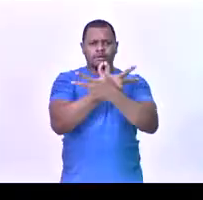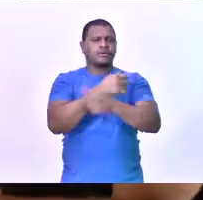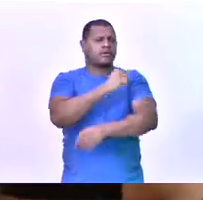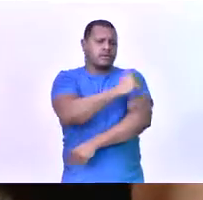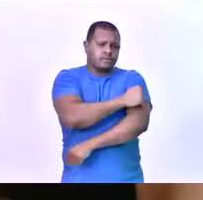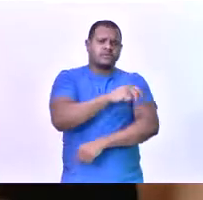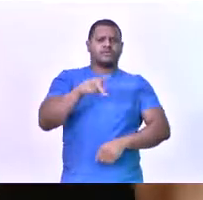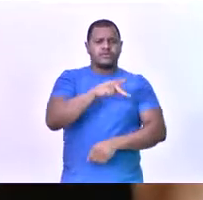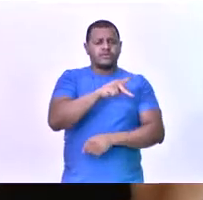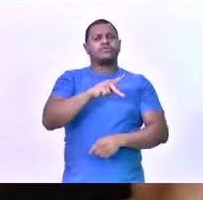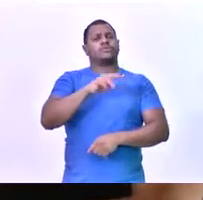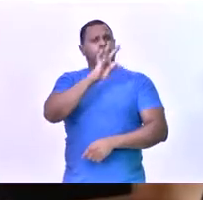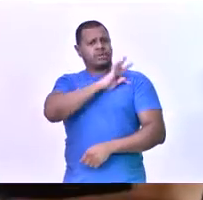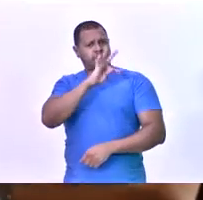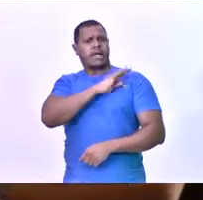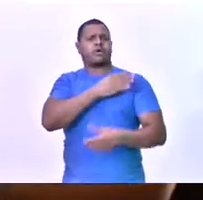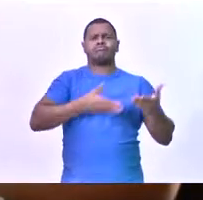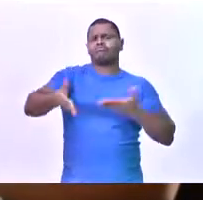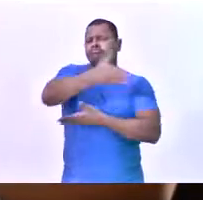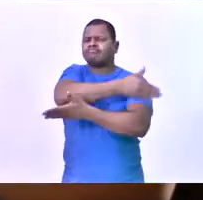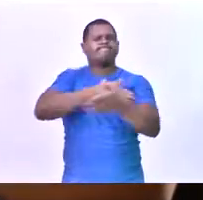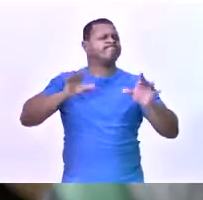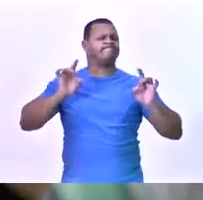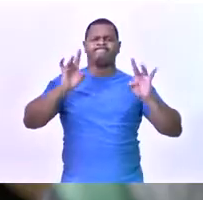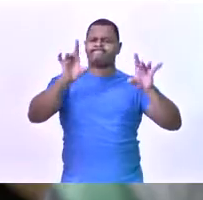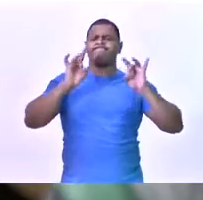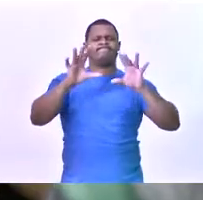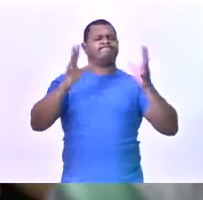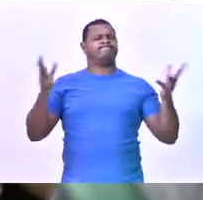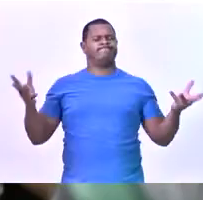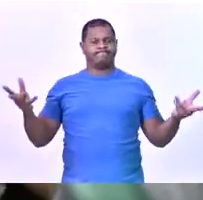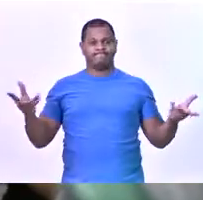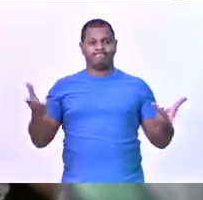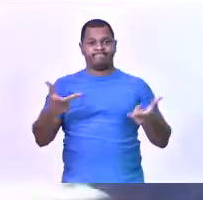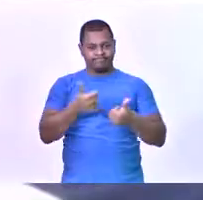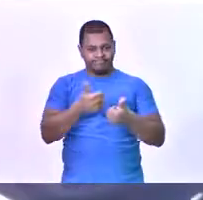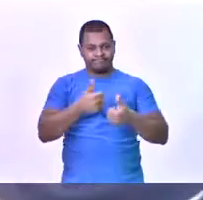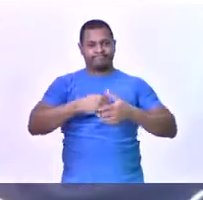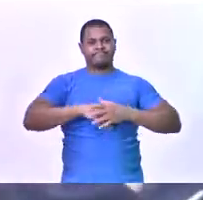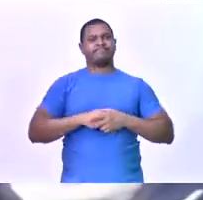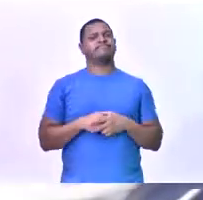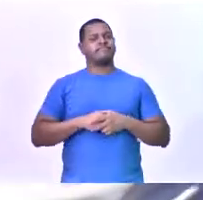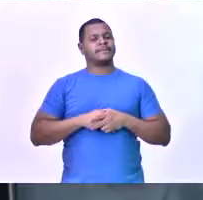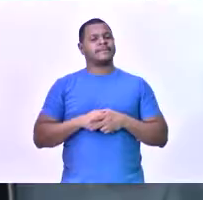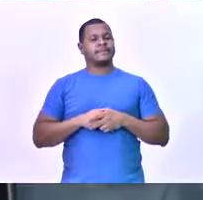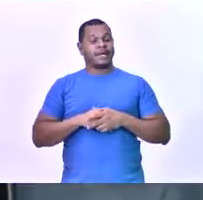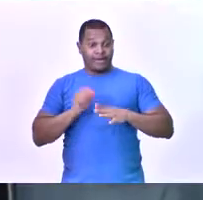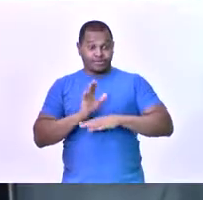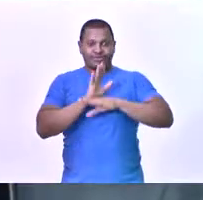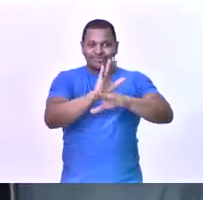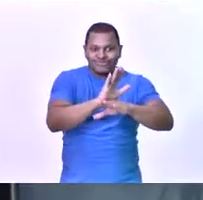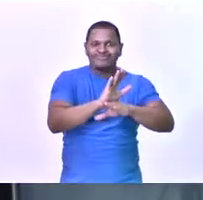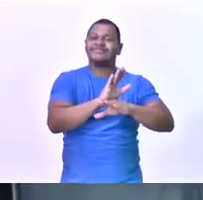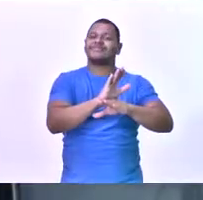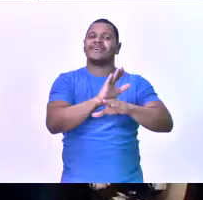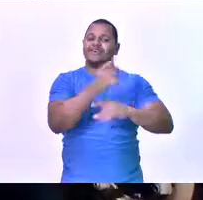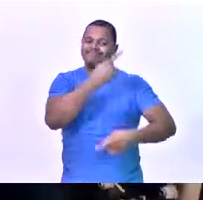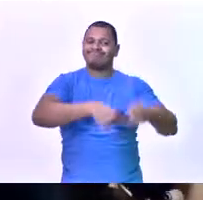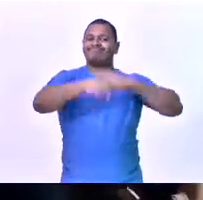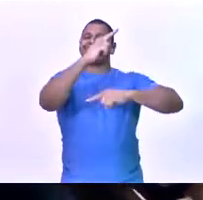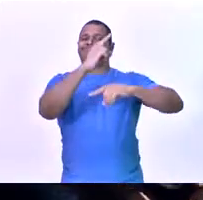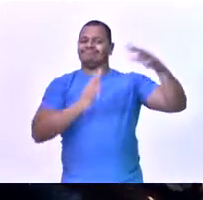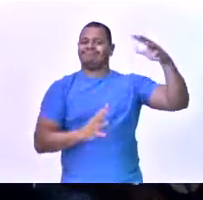Nela, estudantes, professores e técnicos têm uma vivência acadêmica diversificada e rica, com